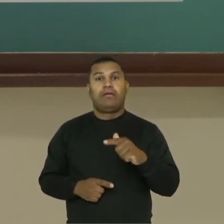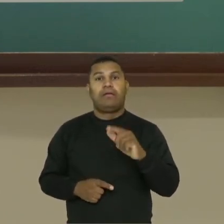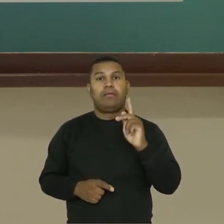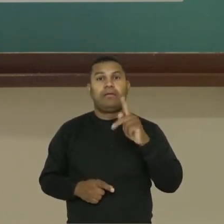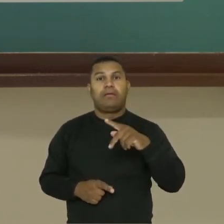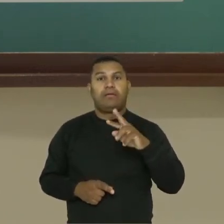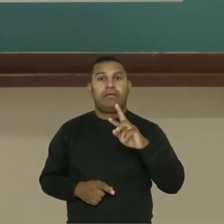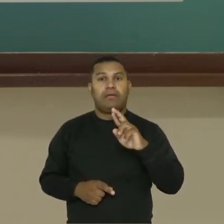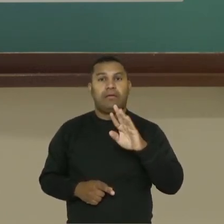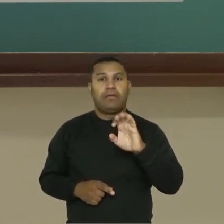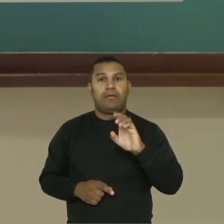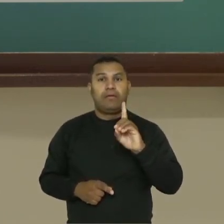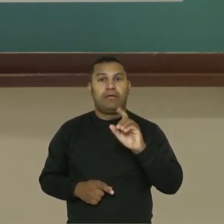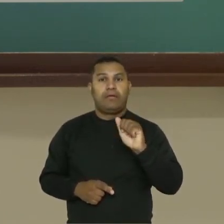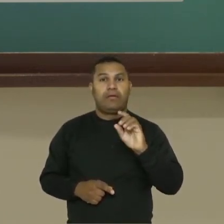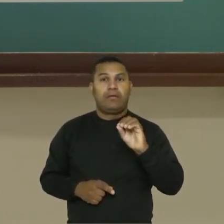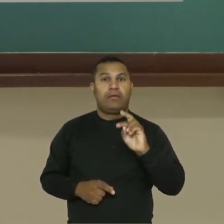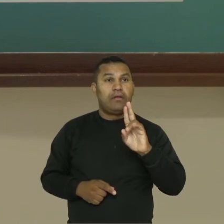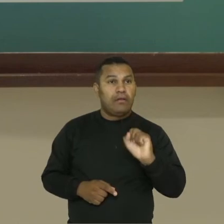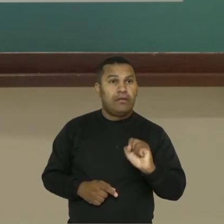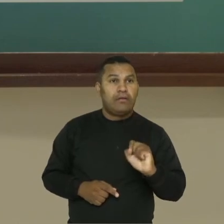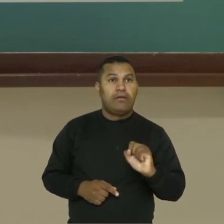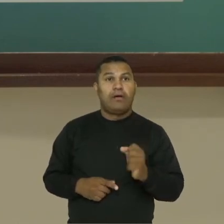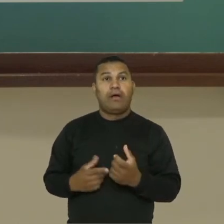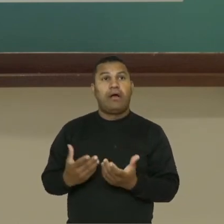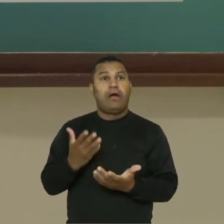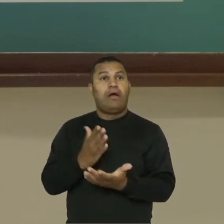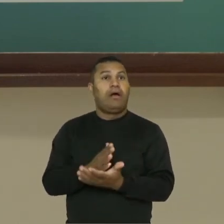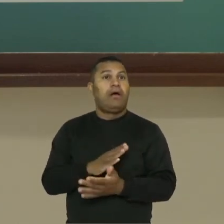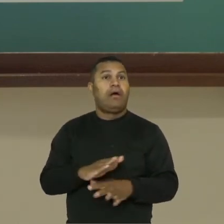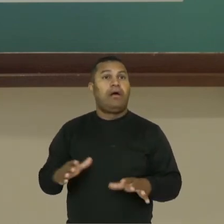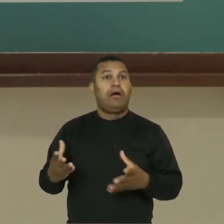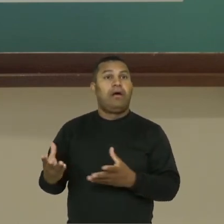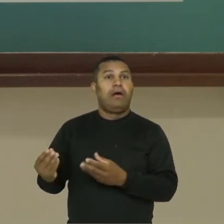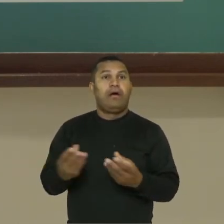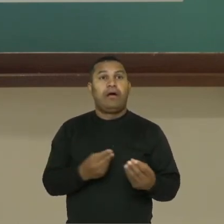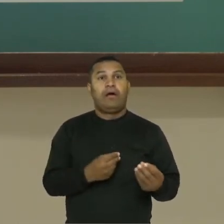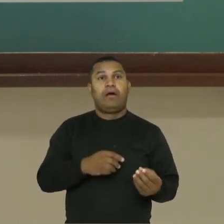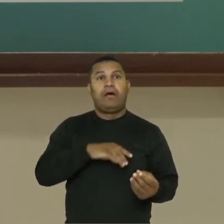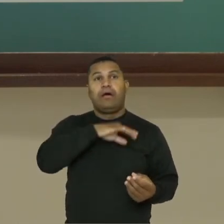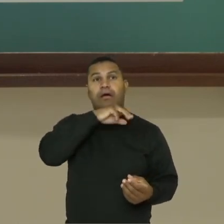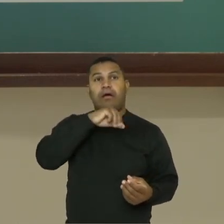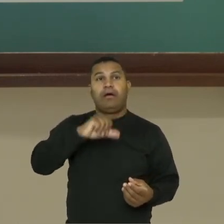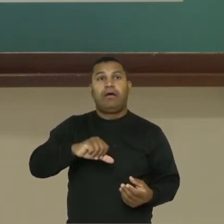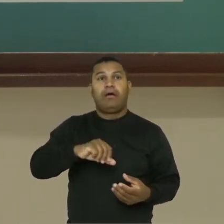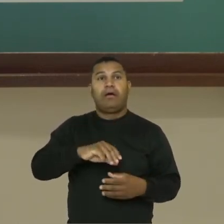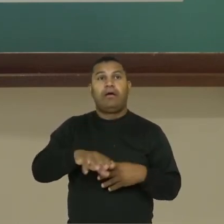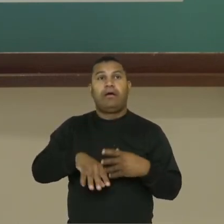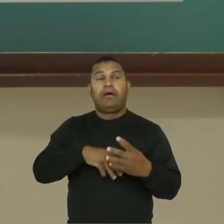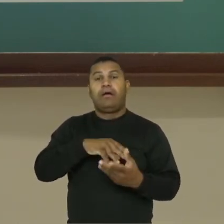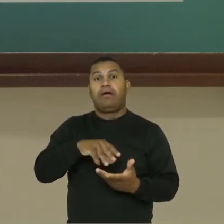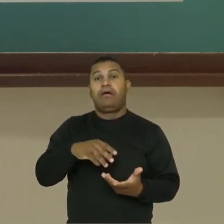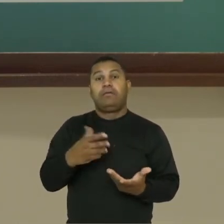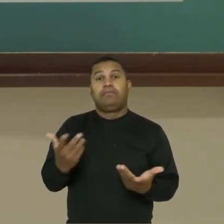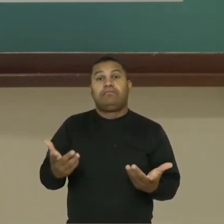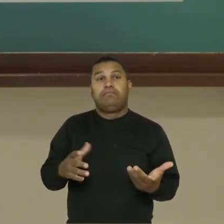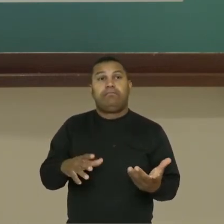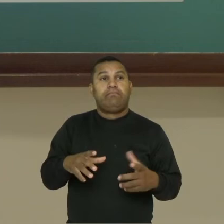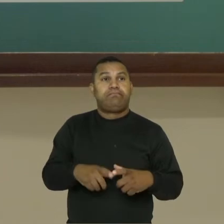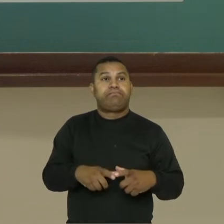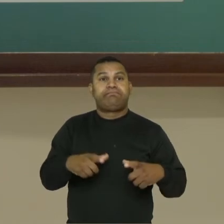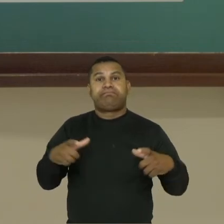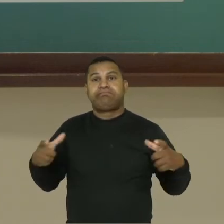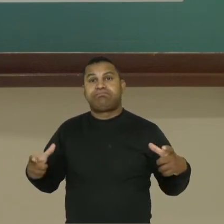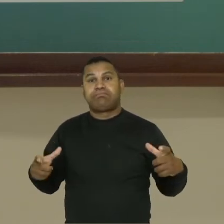aquela espécie que servia de presa acaba se alastrando, se proliferando de uma maneira às vezes descontrolada e às vezes até falta alimento